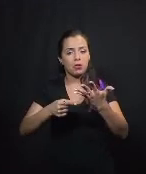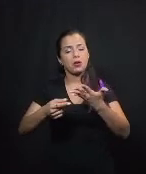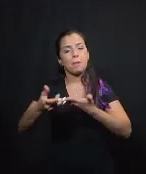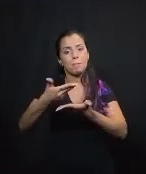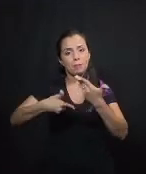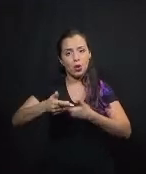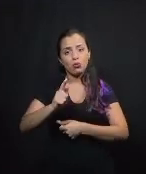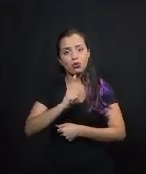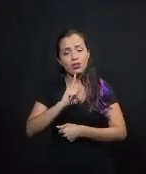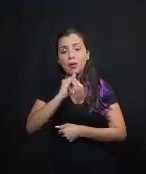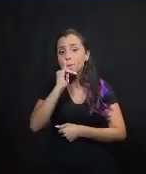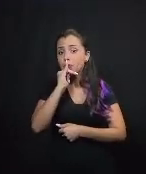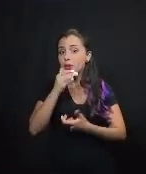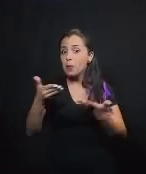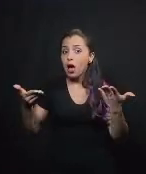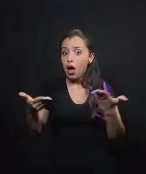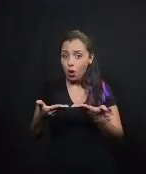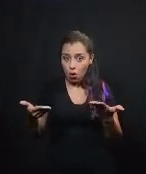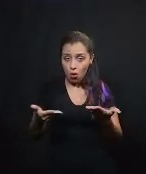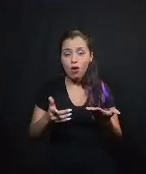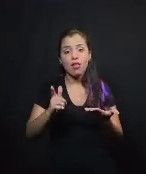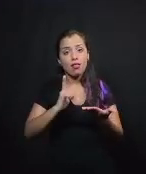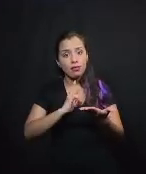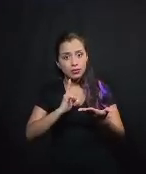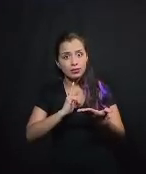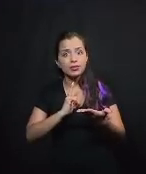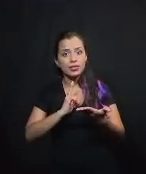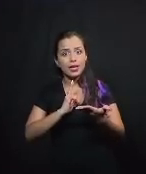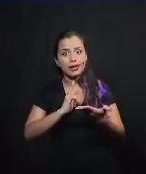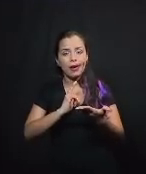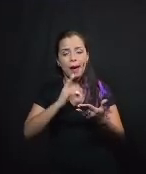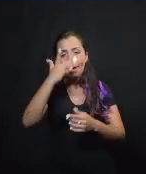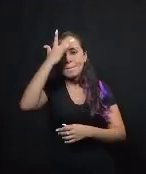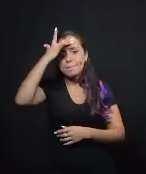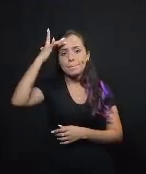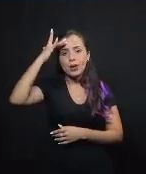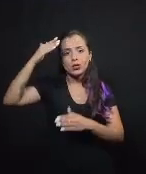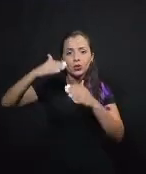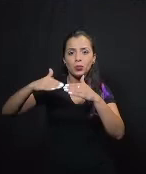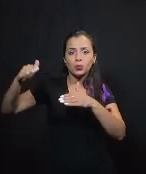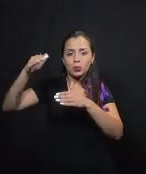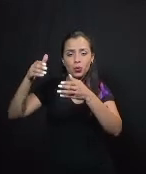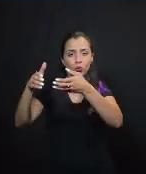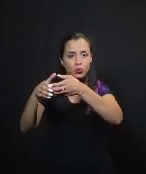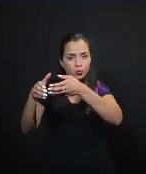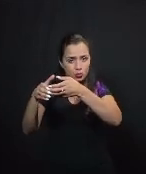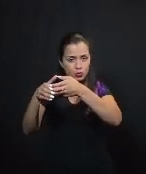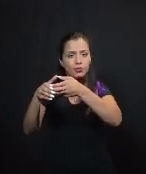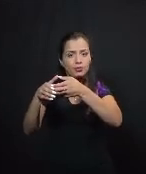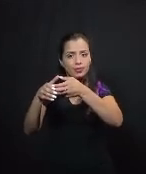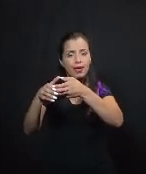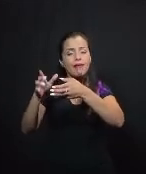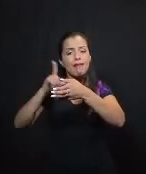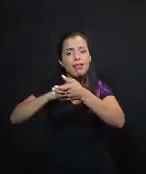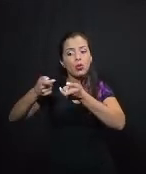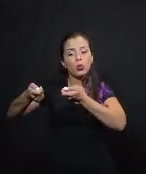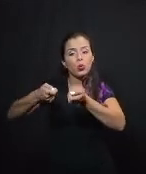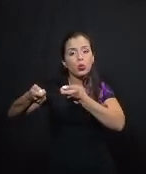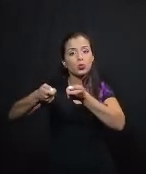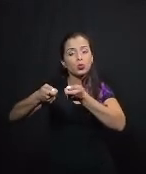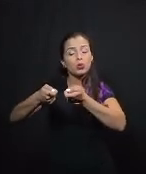do novo ministro do Supremo, que não é provavelmente uma sumidade jurídica, mas viu